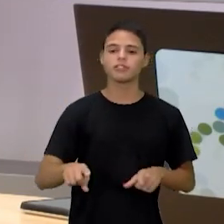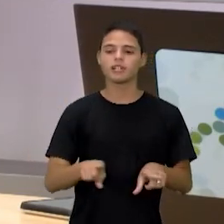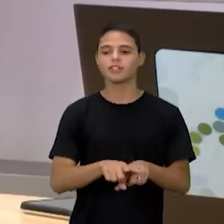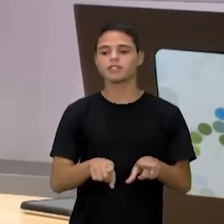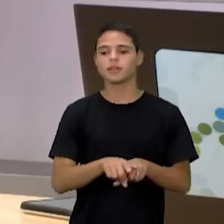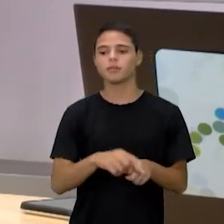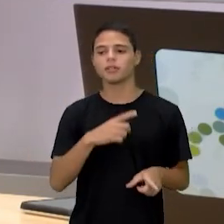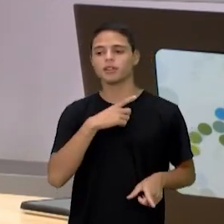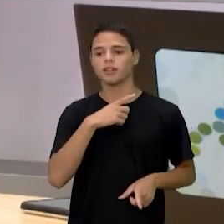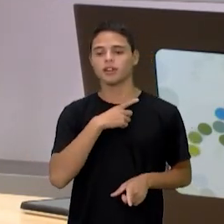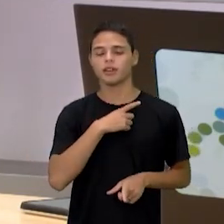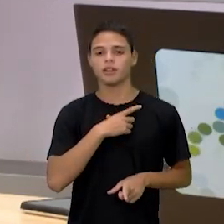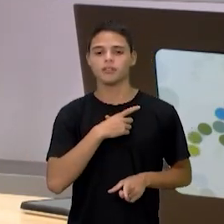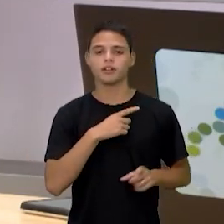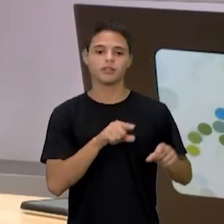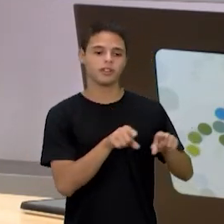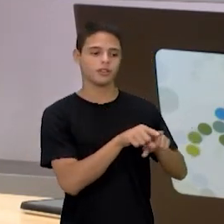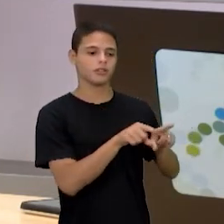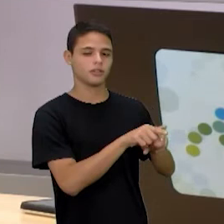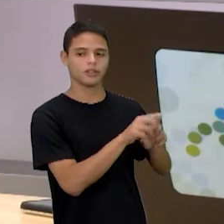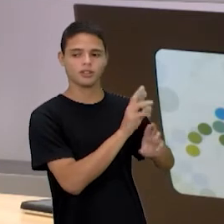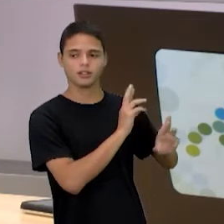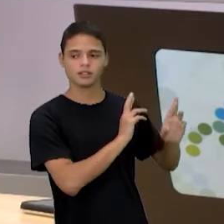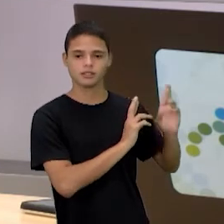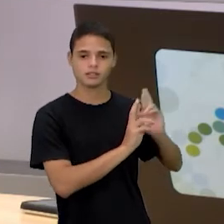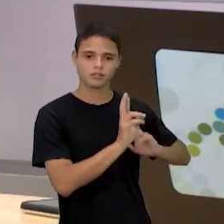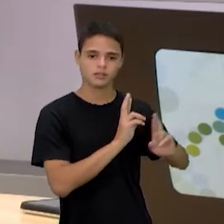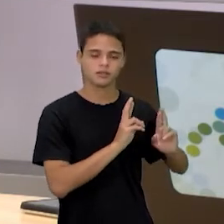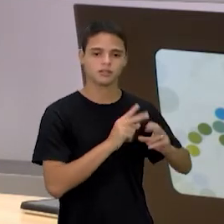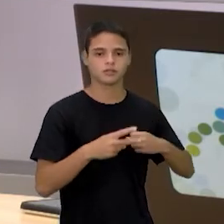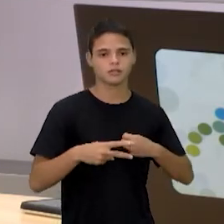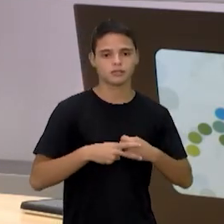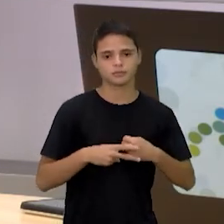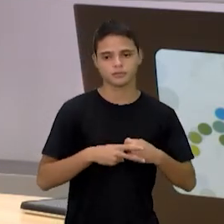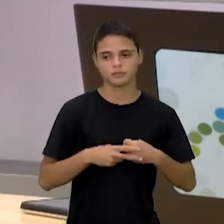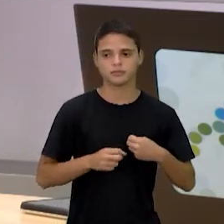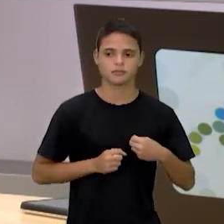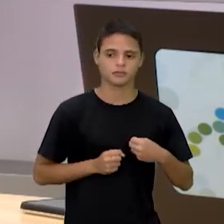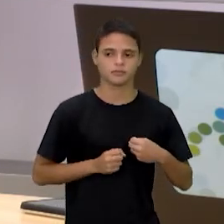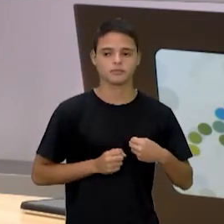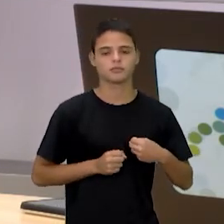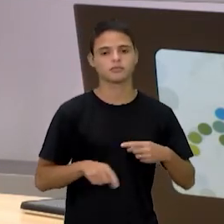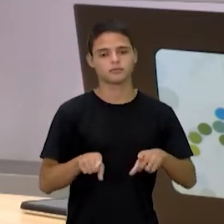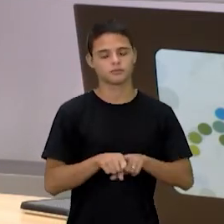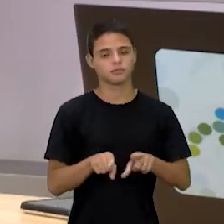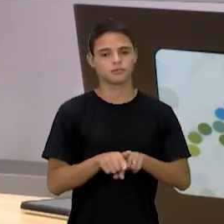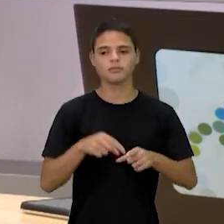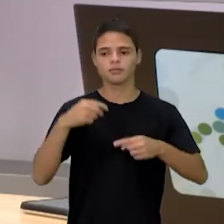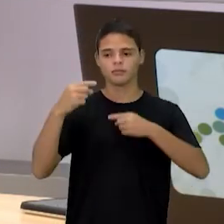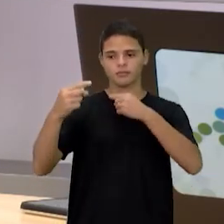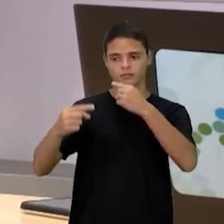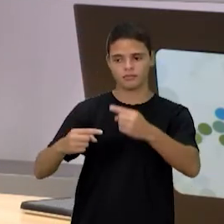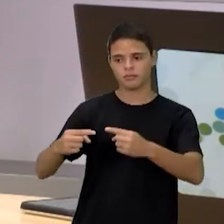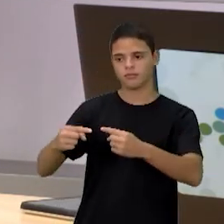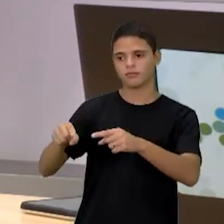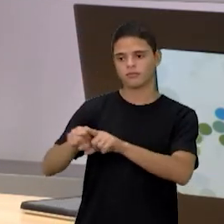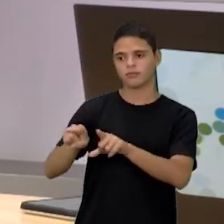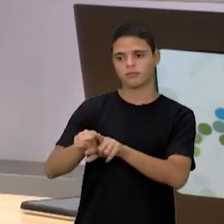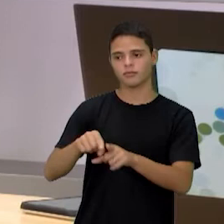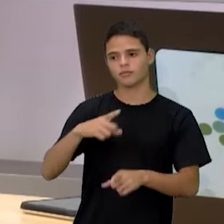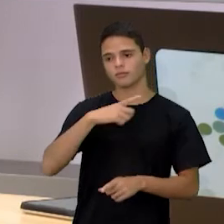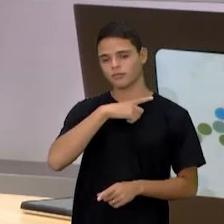pode até falar, verbalizar, não, para mim tanto faz, eu vou comer se eu quiser, mas no